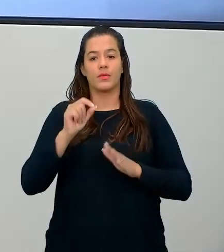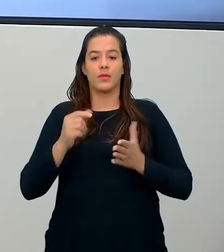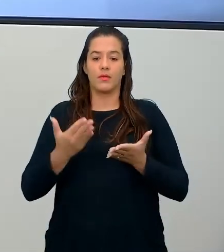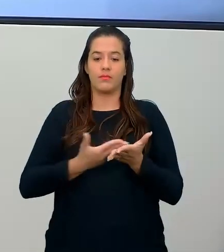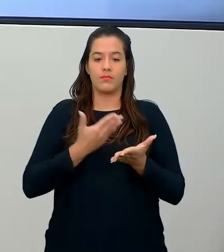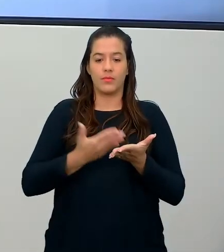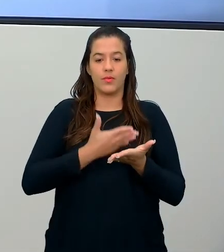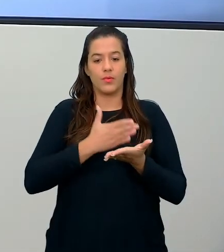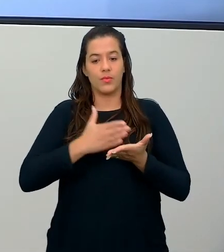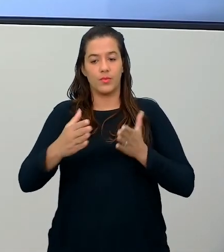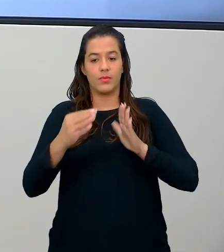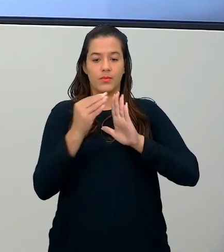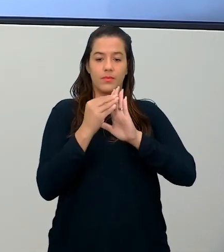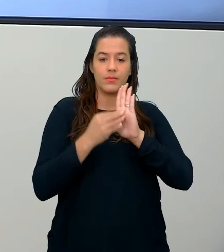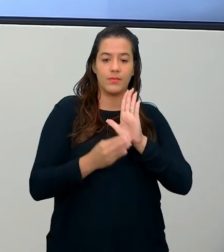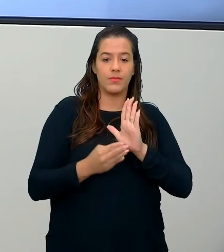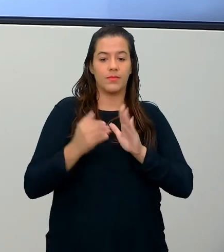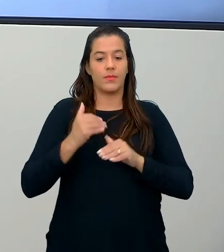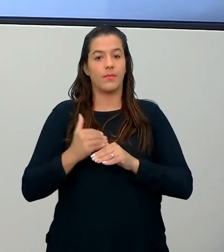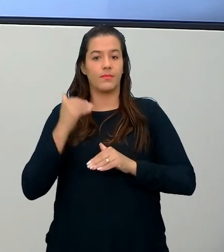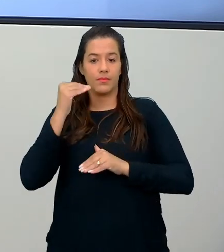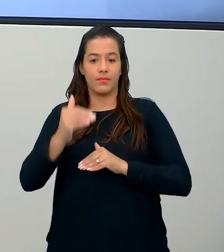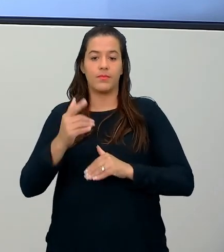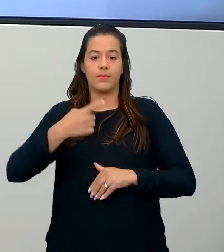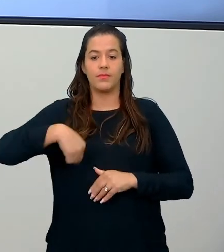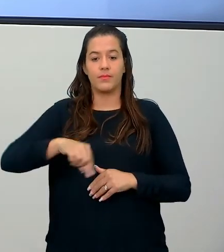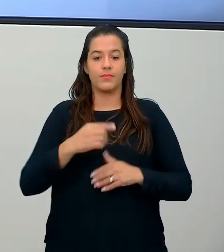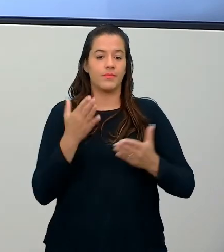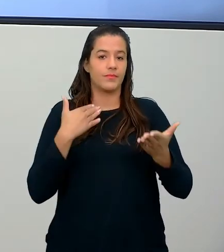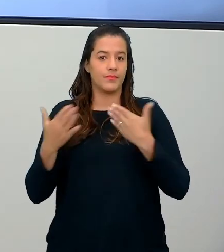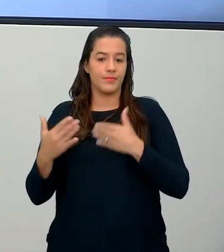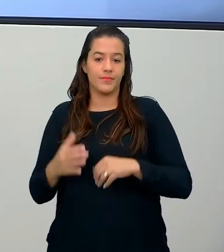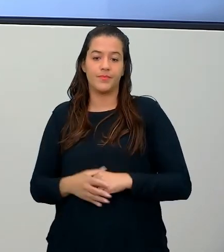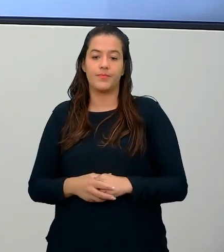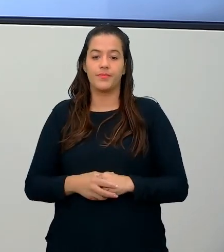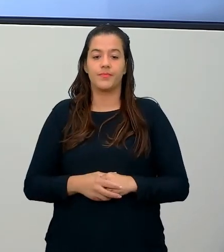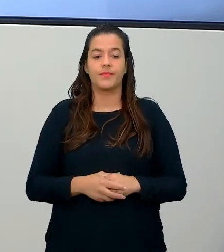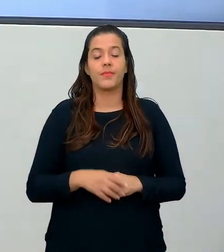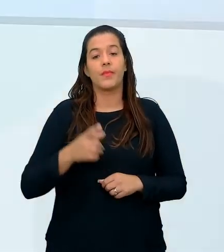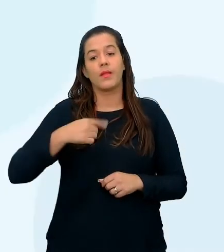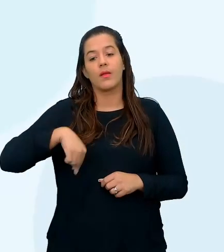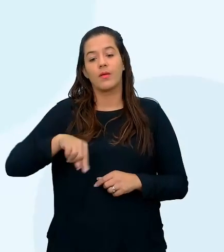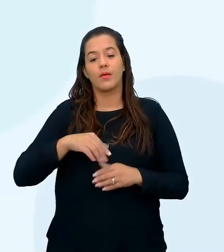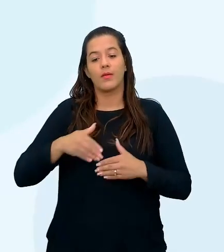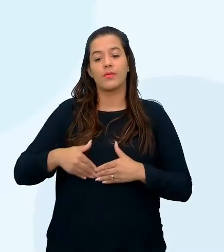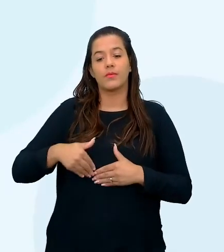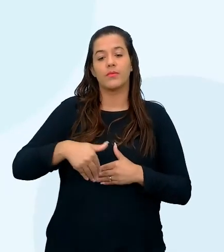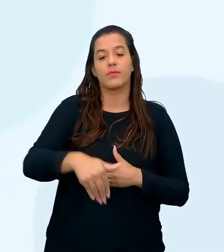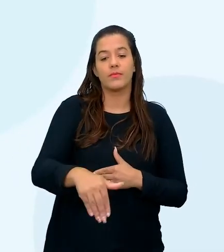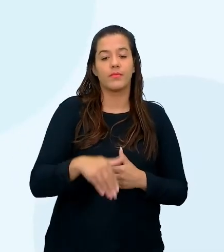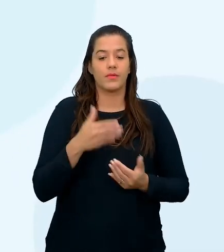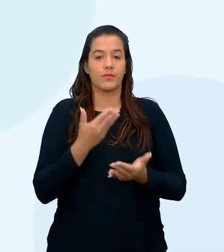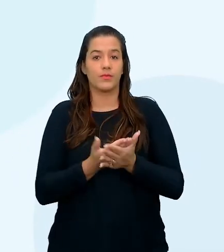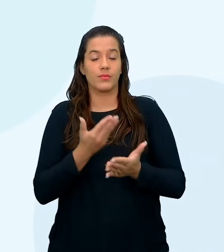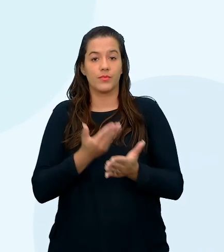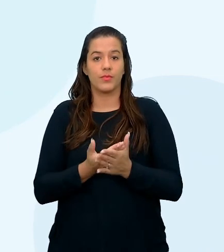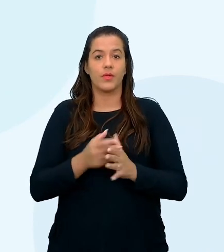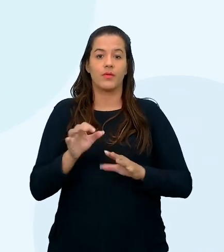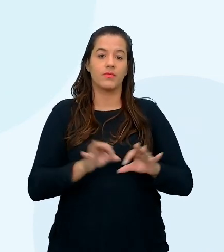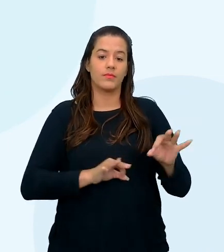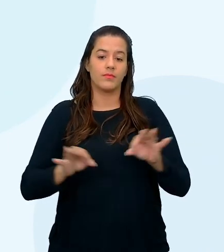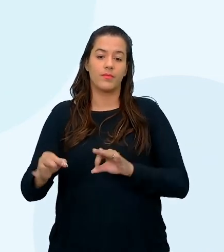muito mais partes para a gente discutir. O que vem por aí para nós estudarmos, né, de uma